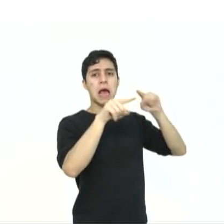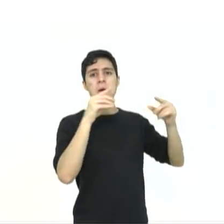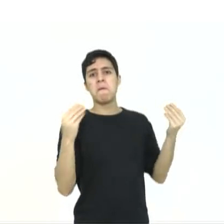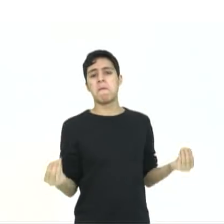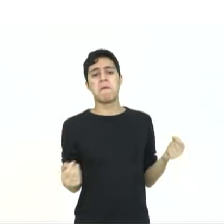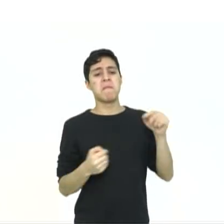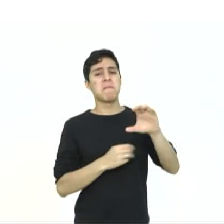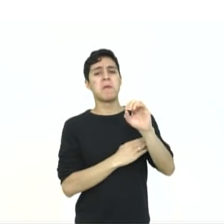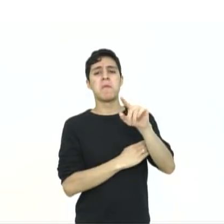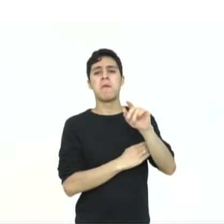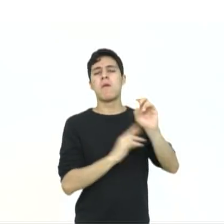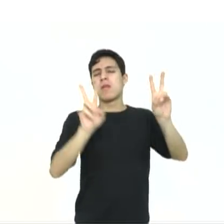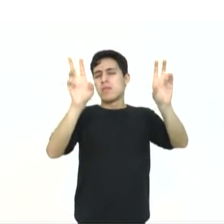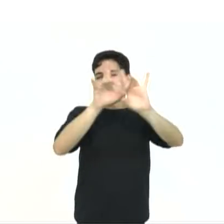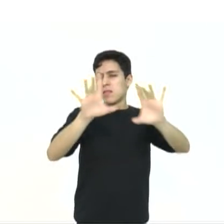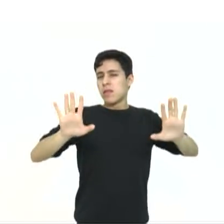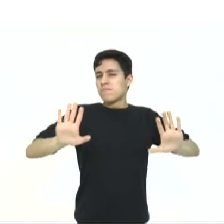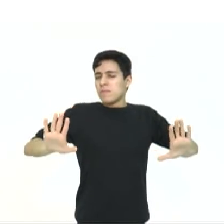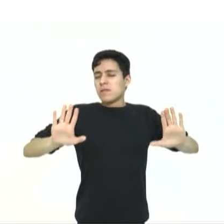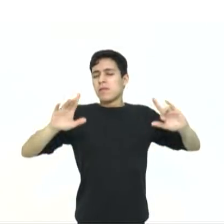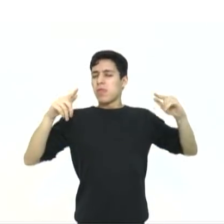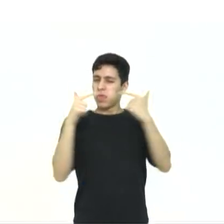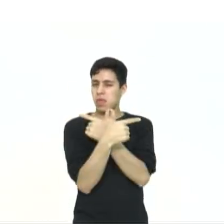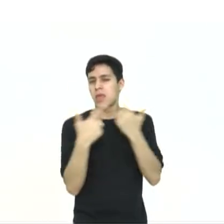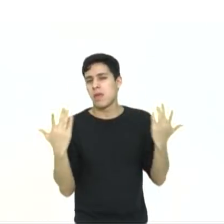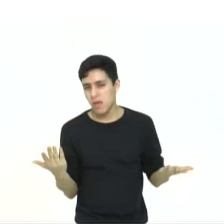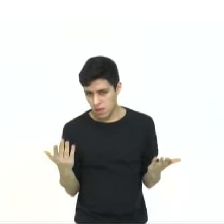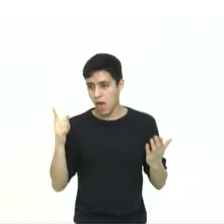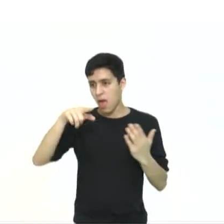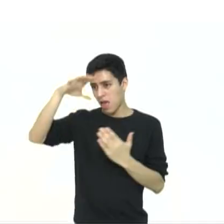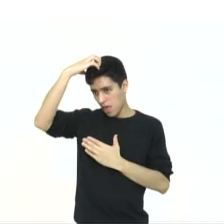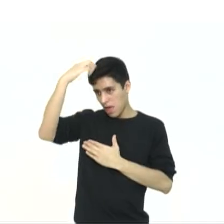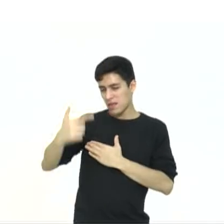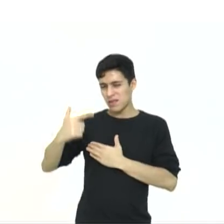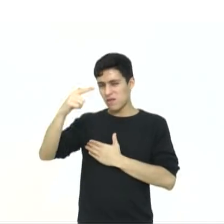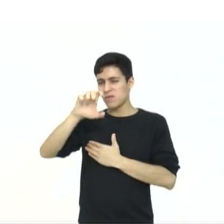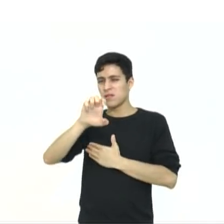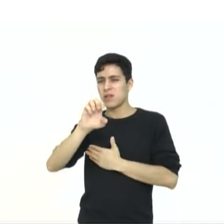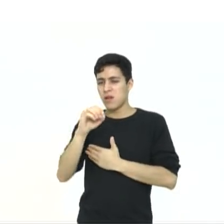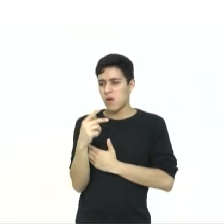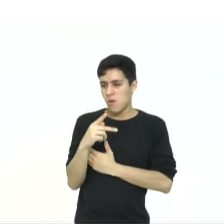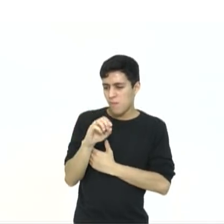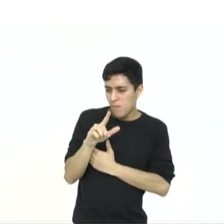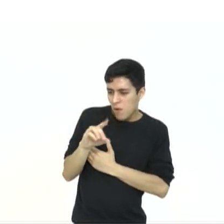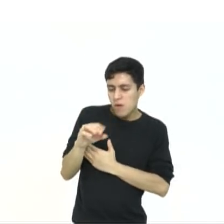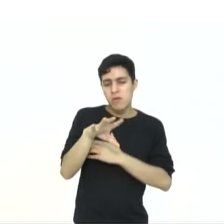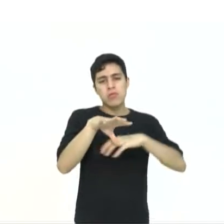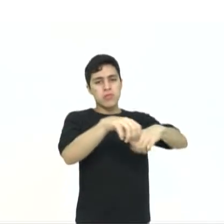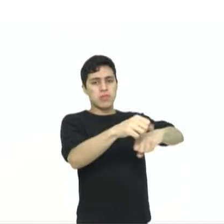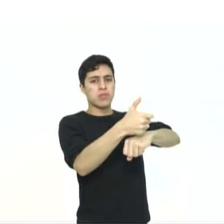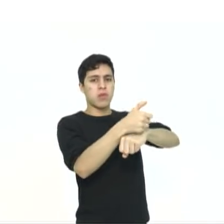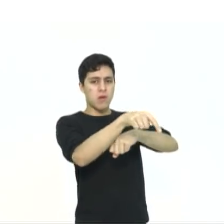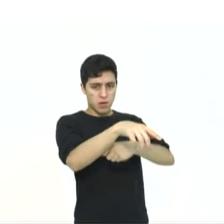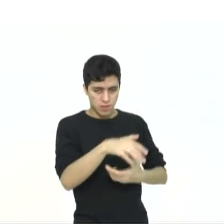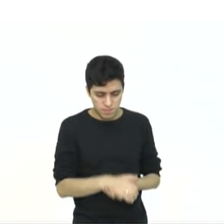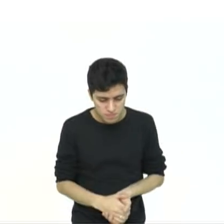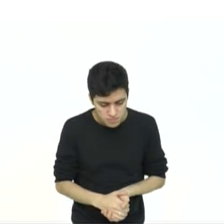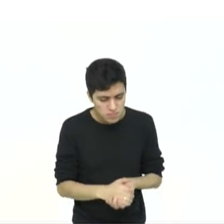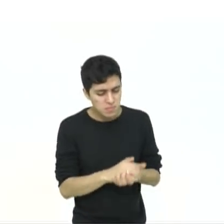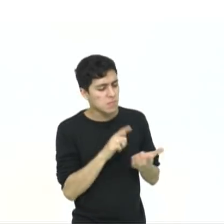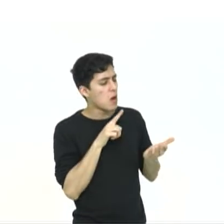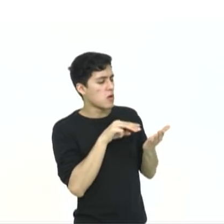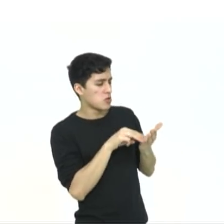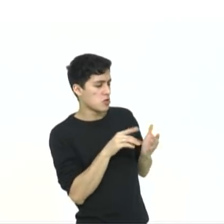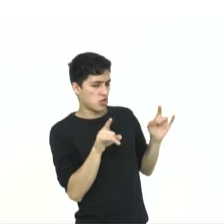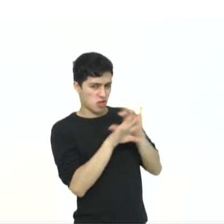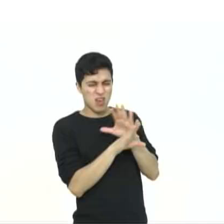Livre, ironicamente, como uma propriedade do rei Leopoldo II. Os acordos de interesse e os motivos que levaram à realização.